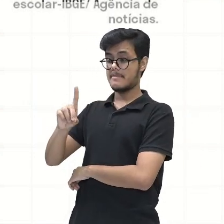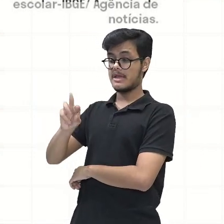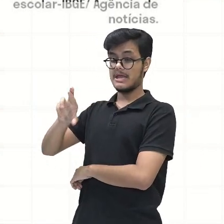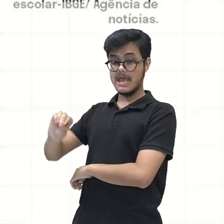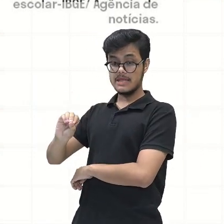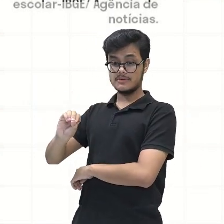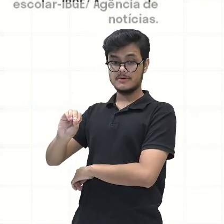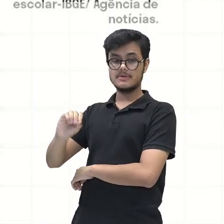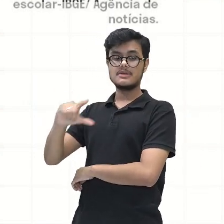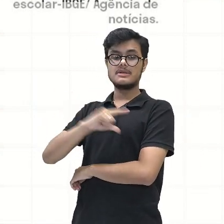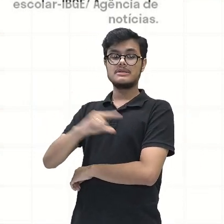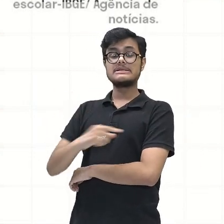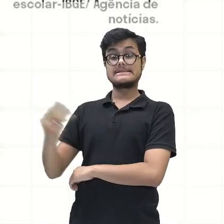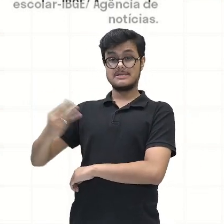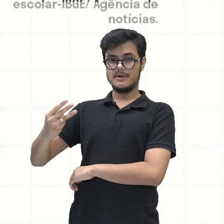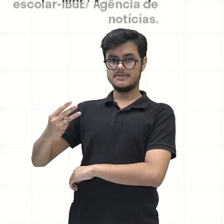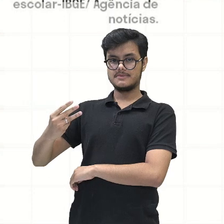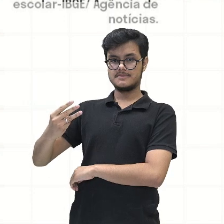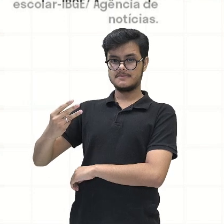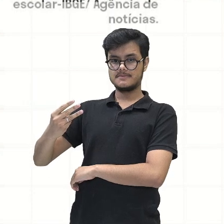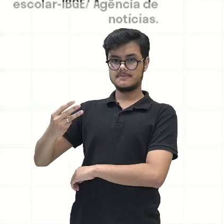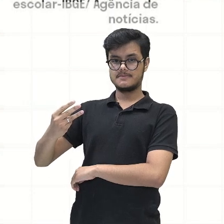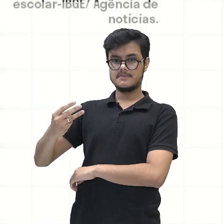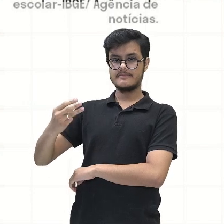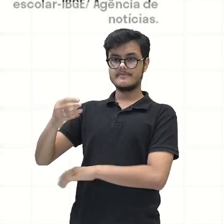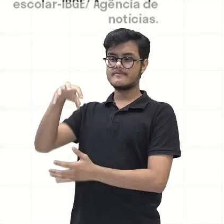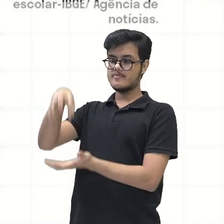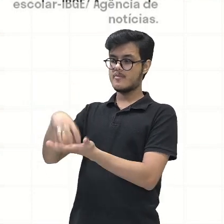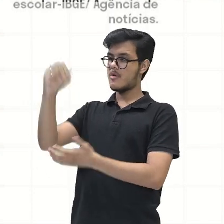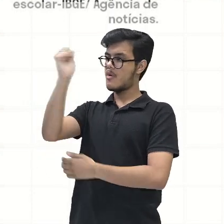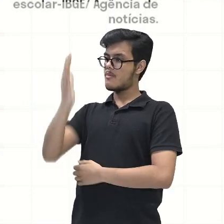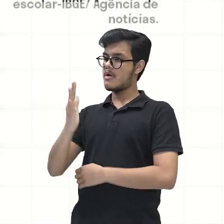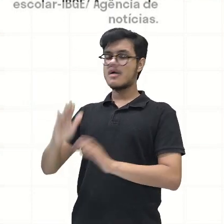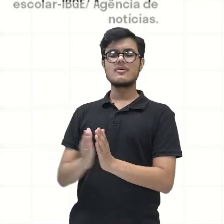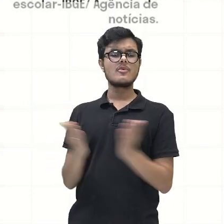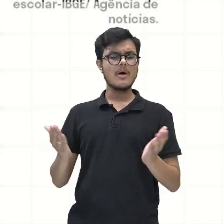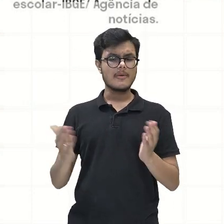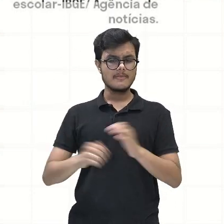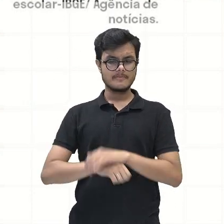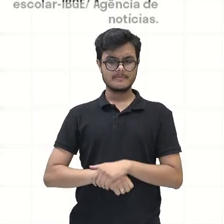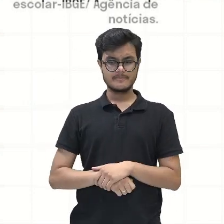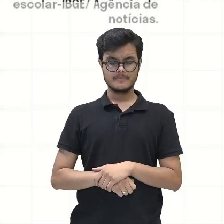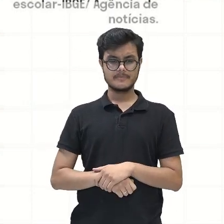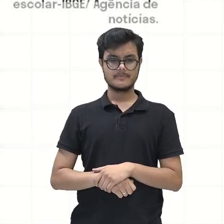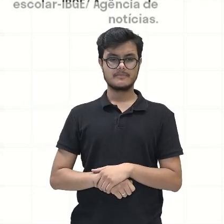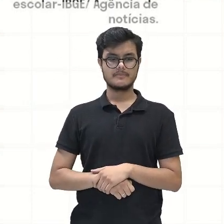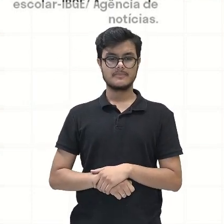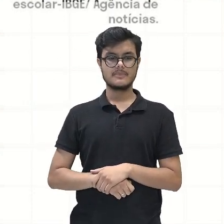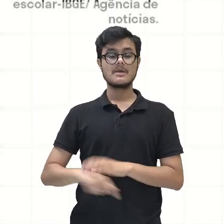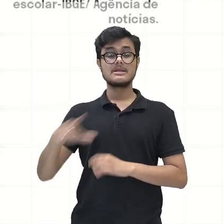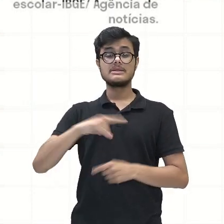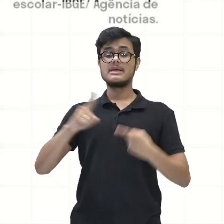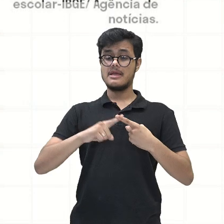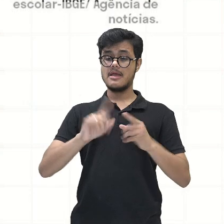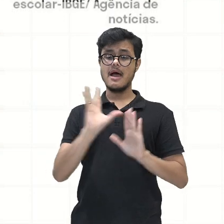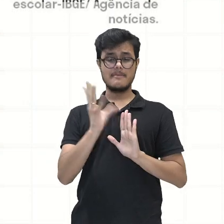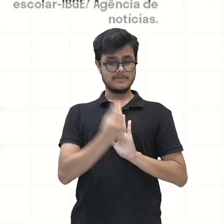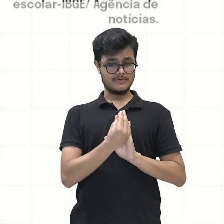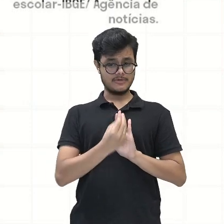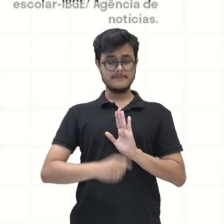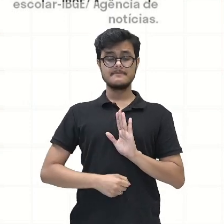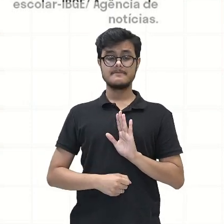regiões geoeconômicas, a gente tem 3 regiões, tá bom? Quais são as regiões? Aqui a gente tem, olha, a